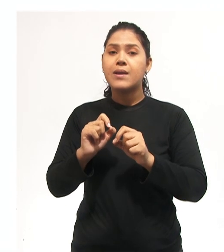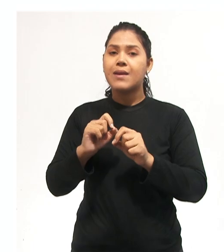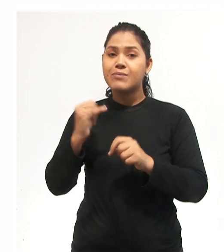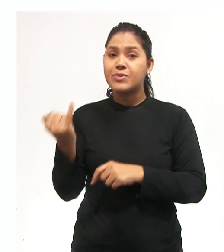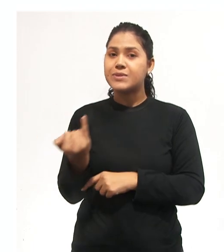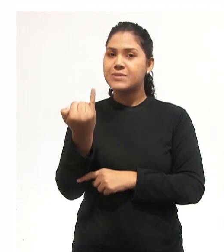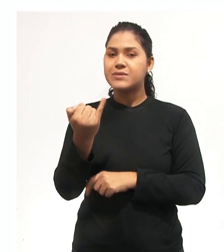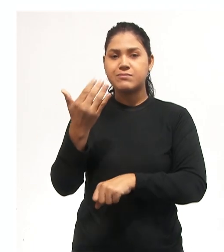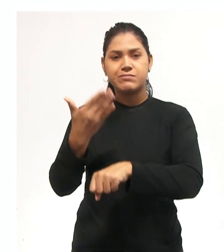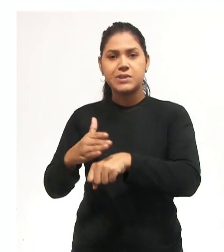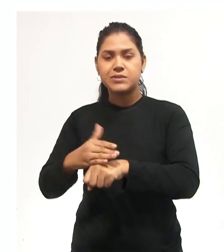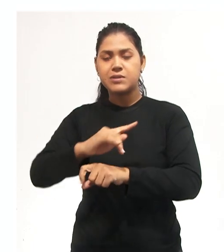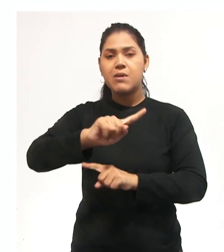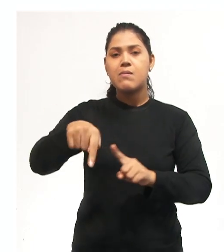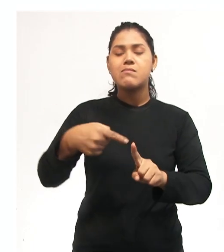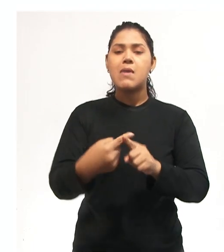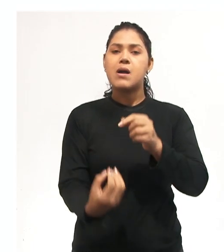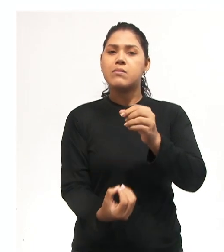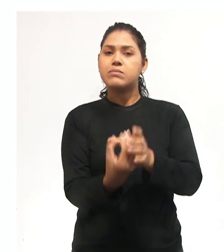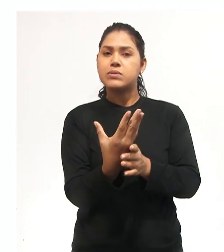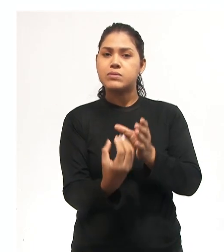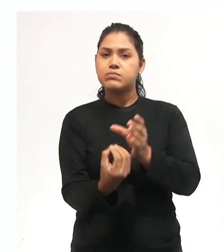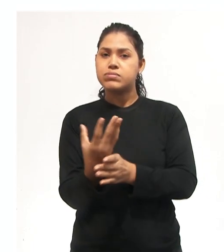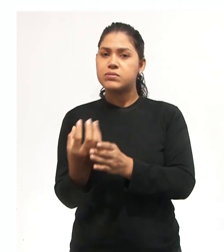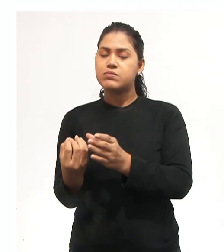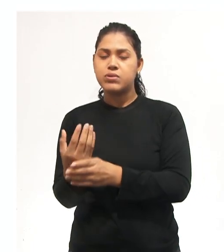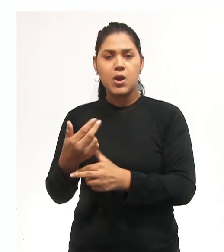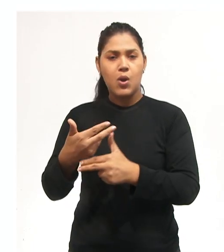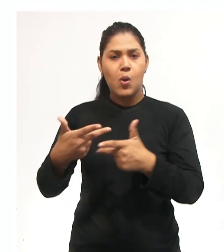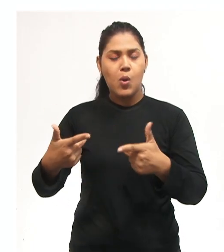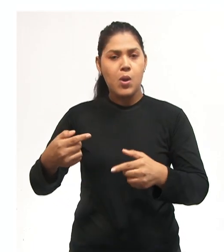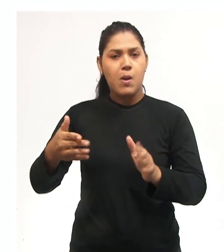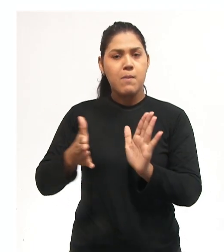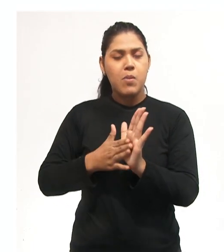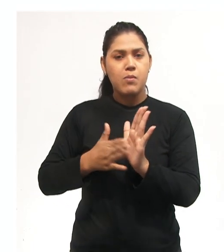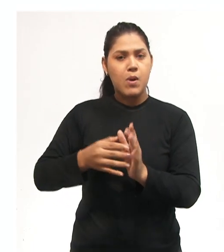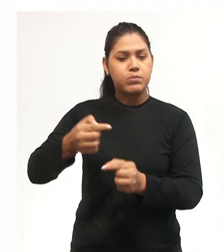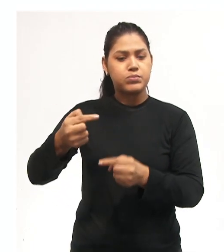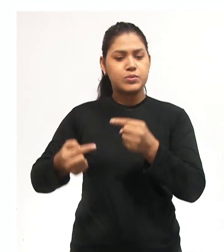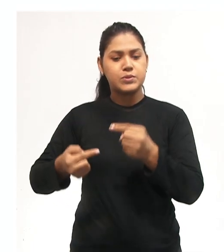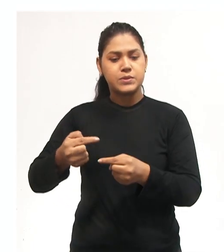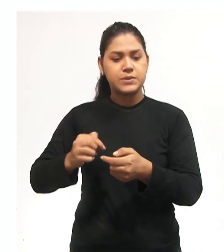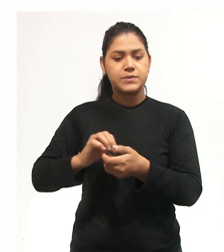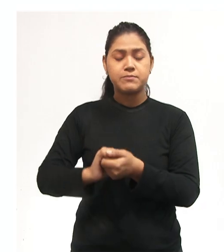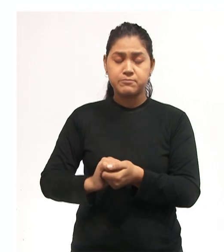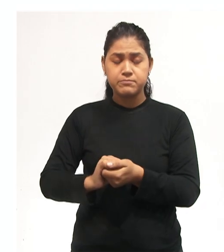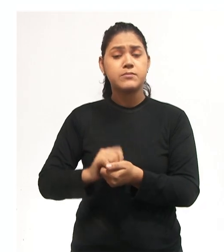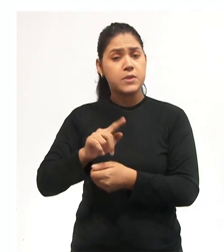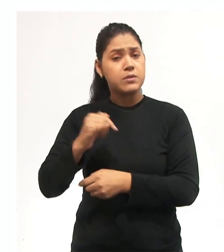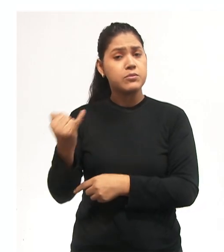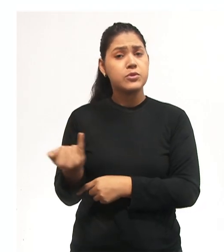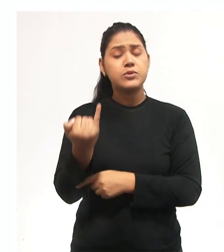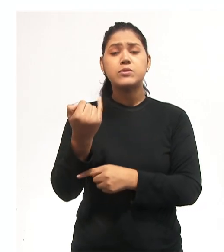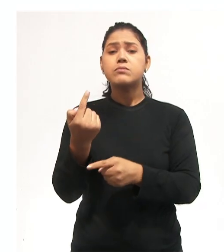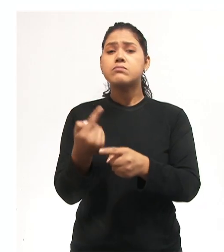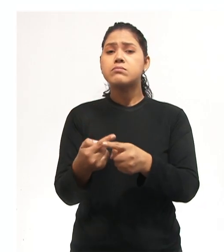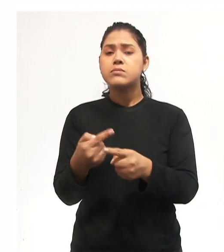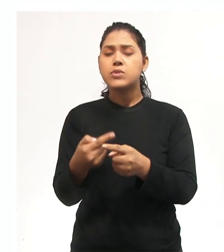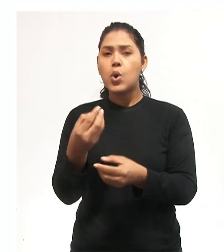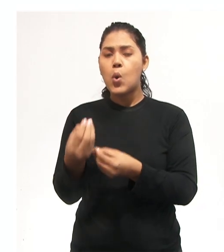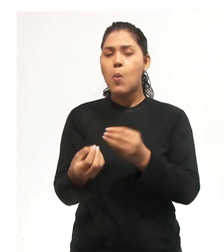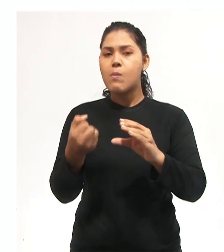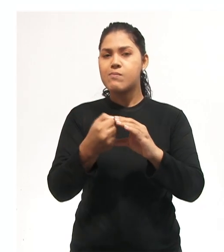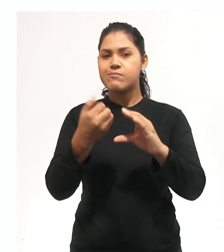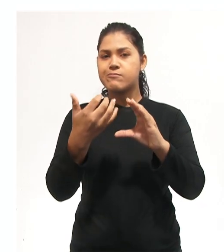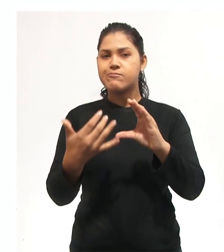públicas relacionadas com o fomento à tecnologia, o fomento à atividade inovadora, ela é extremamente importante como uma